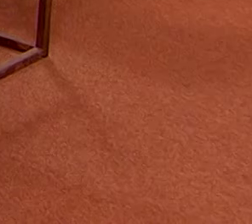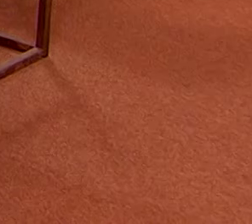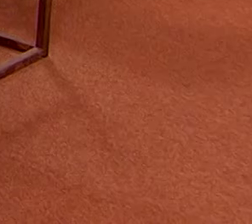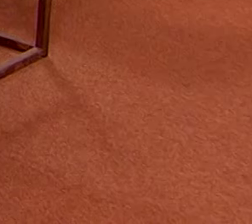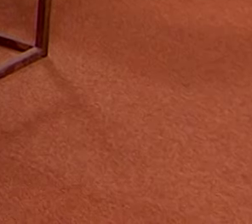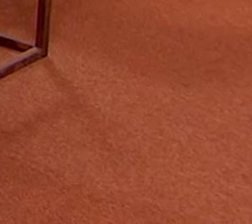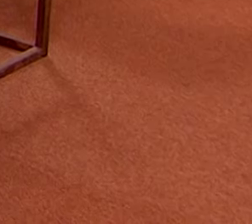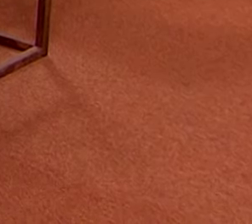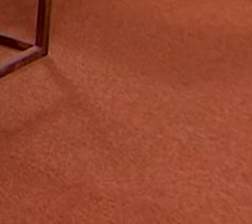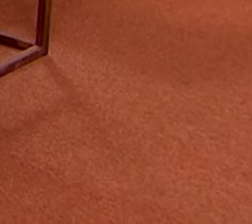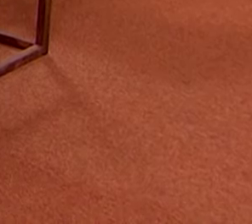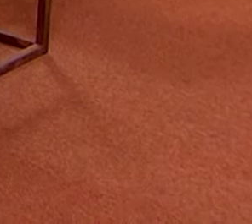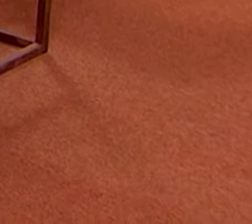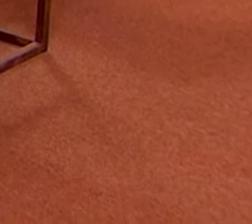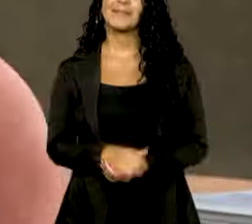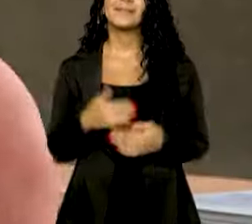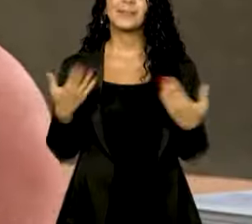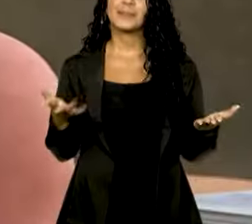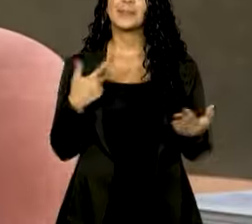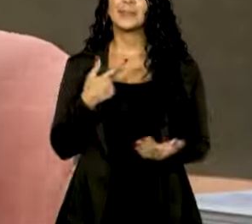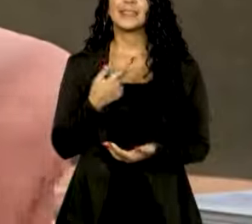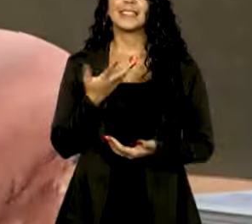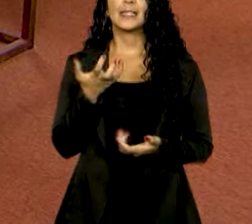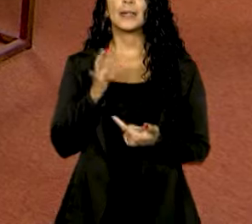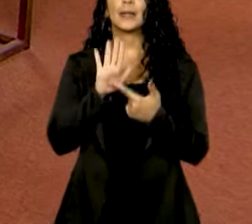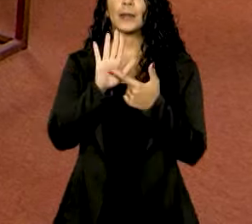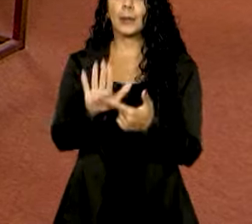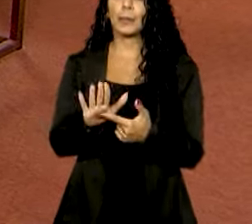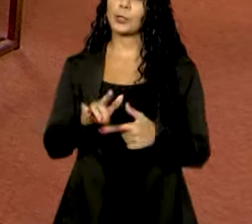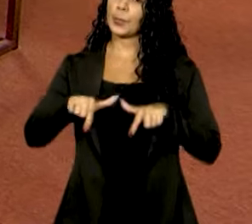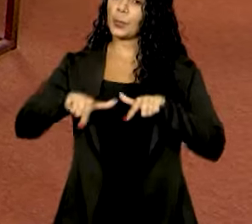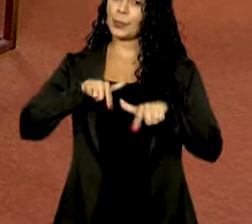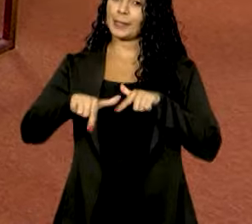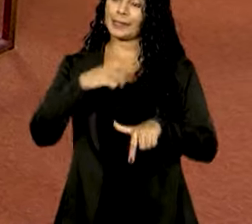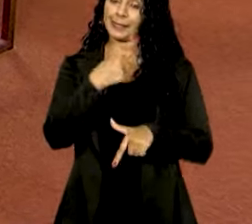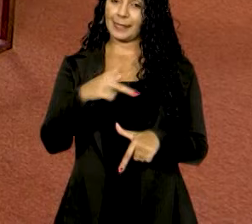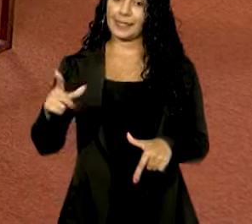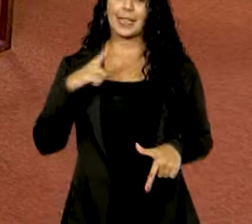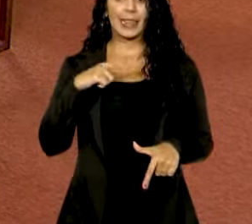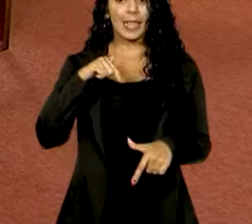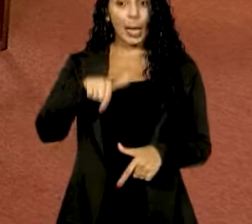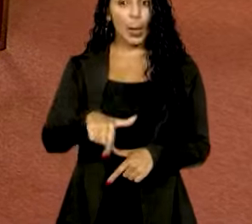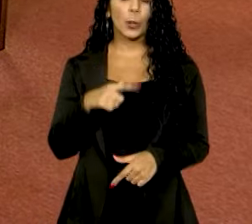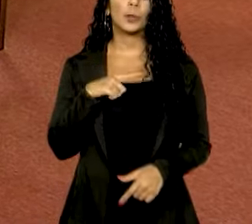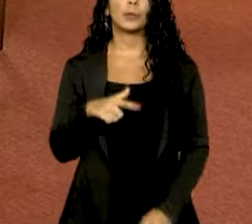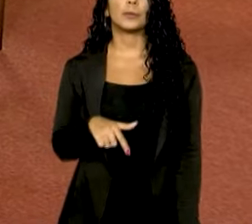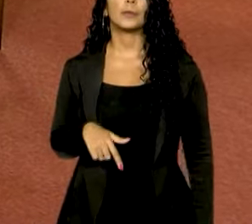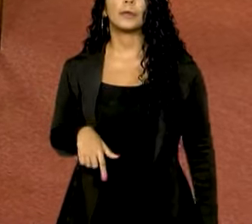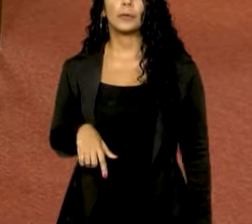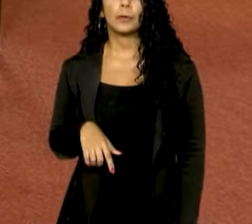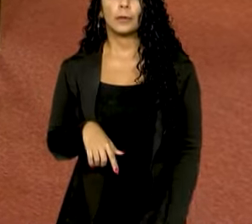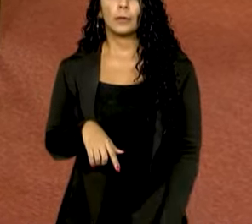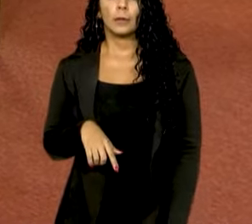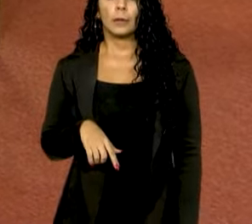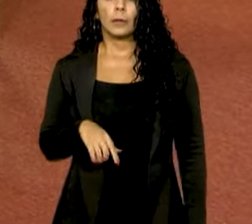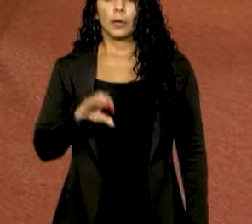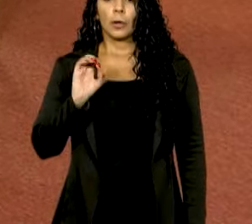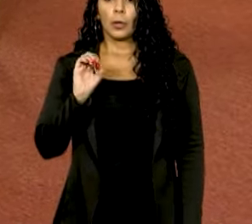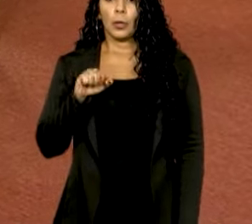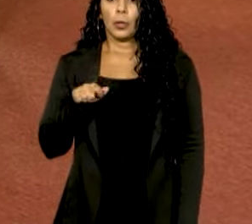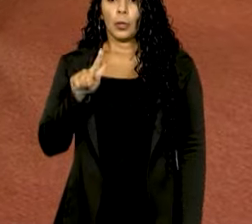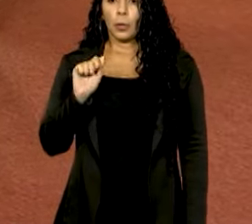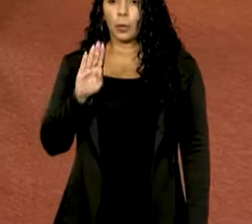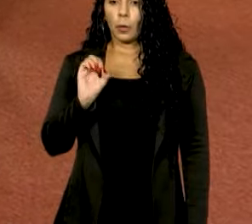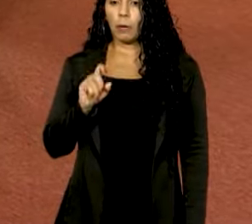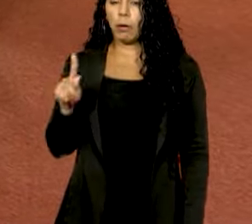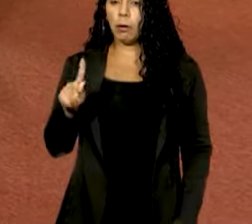Bia. Barato. Muito legal. Agora, vem cá, quero mostrar os seus últimos trabalhos. Ih. Temos aqui um songbook. Cadê o songbook